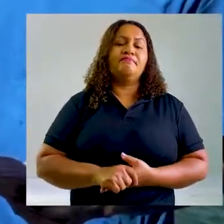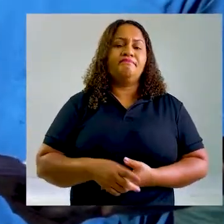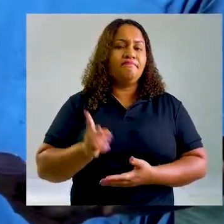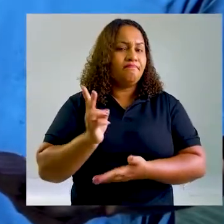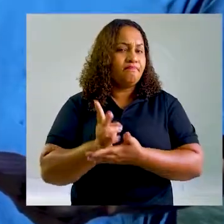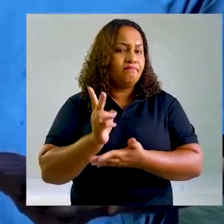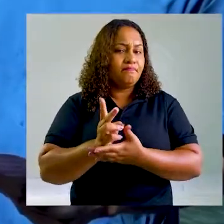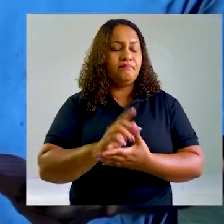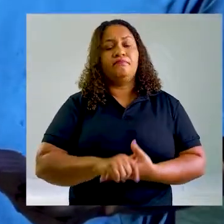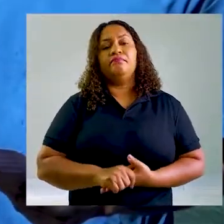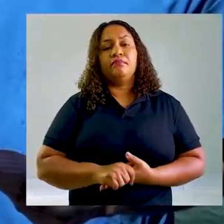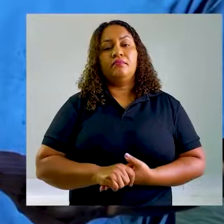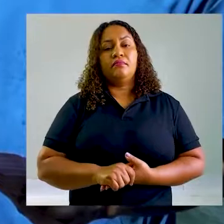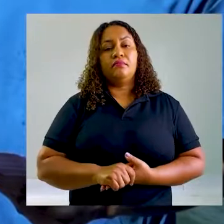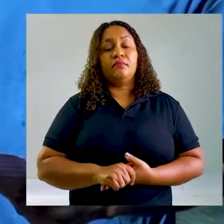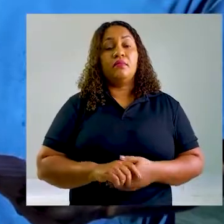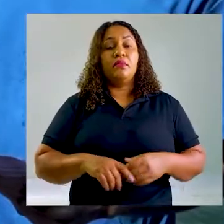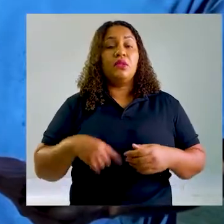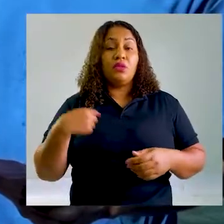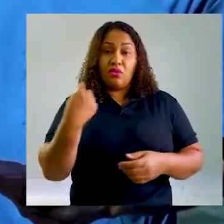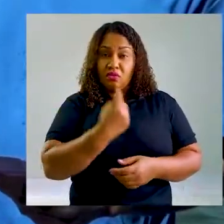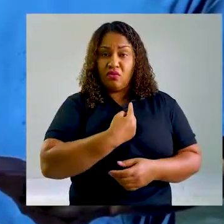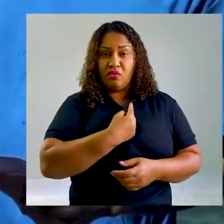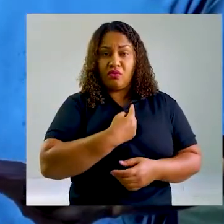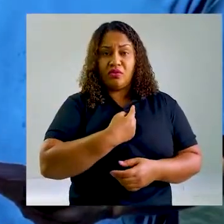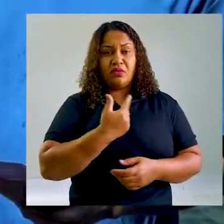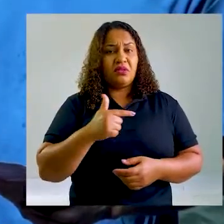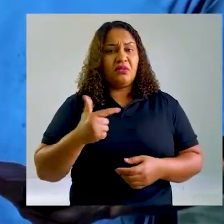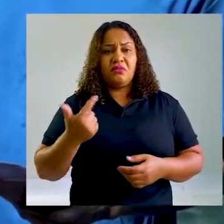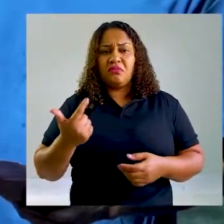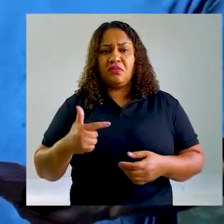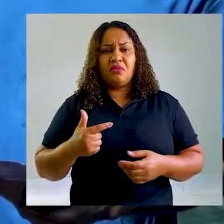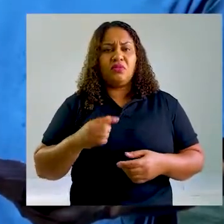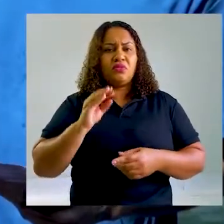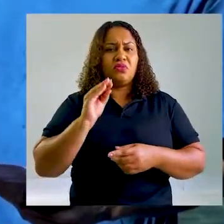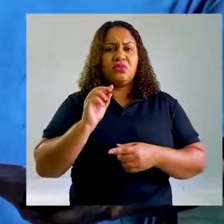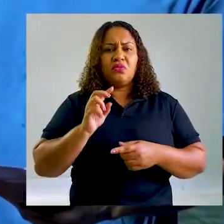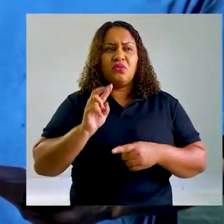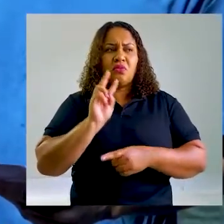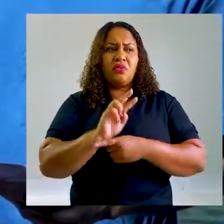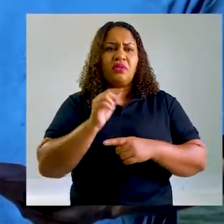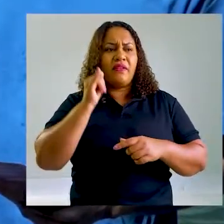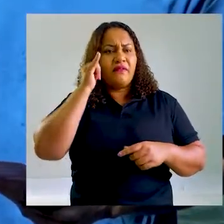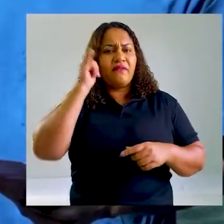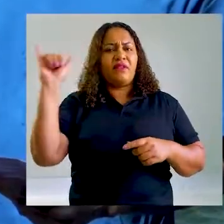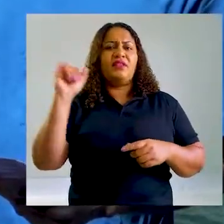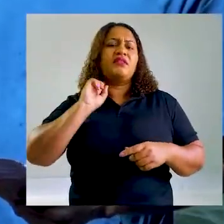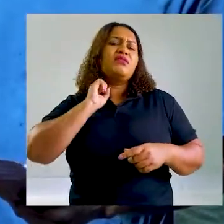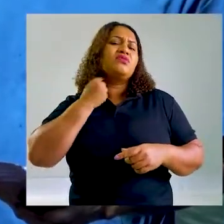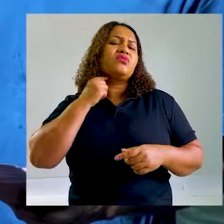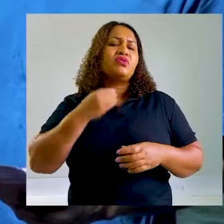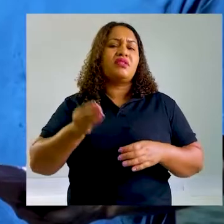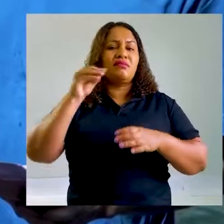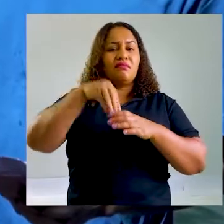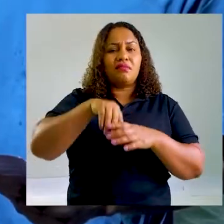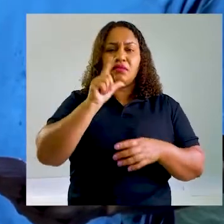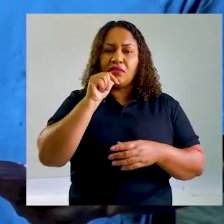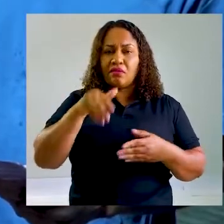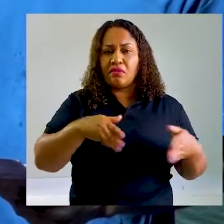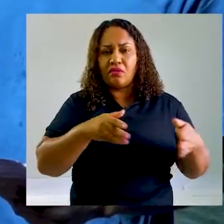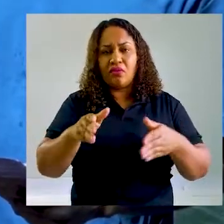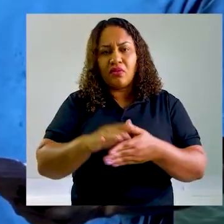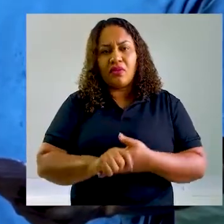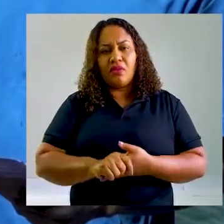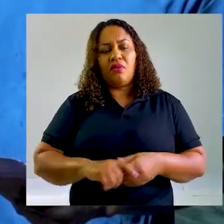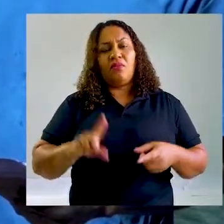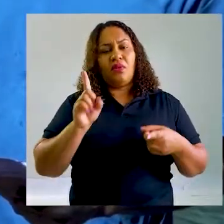rio, certo? Então, nós jogamos elevadas cargas de poluentes no rio o tempo todo, certo?